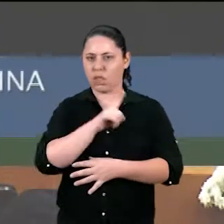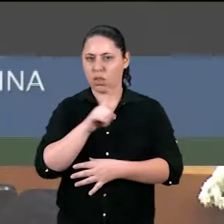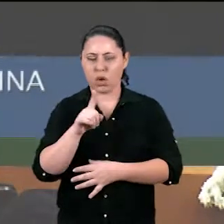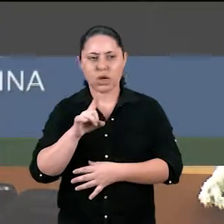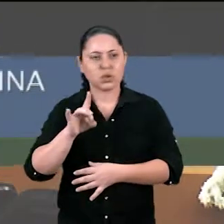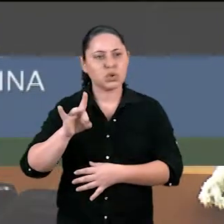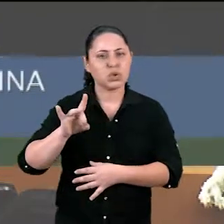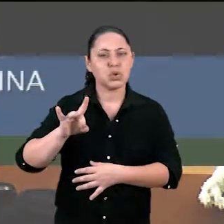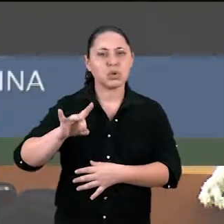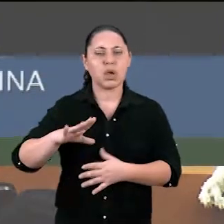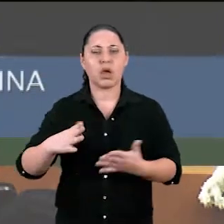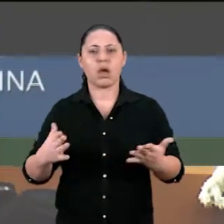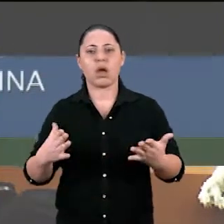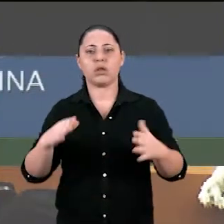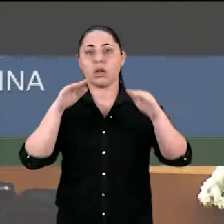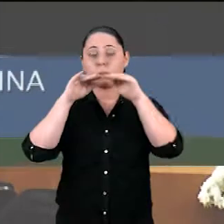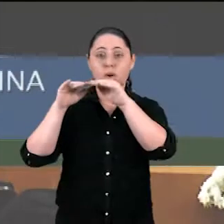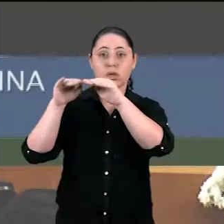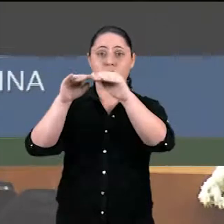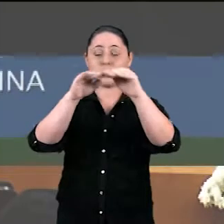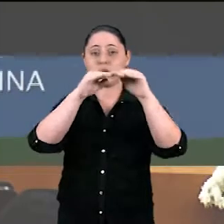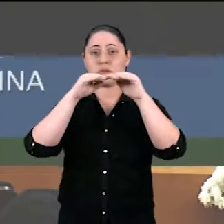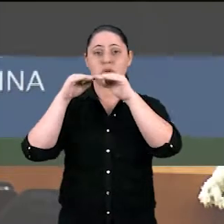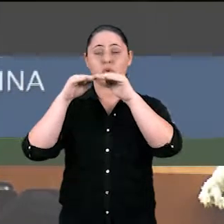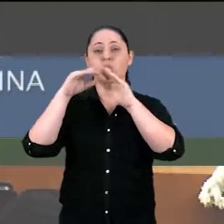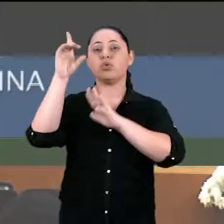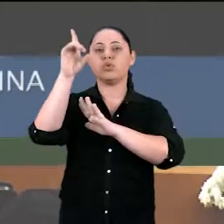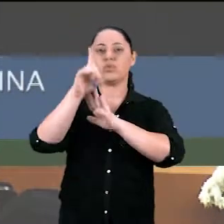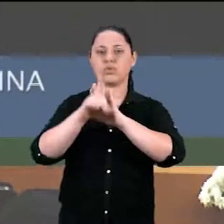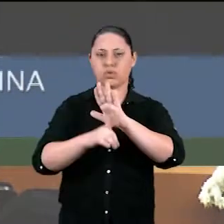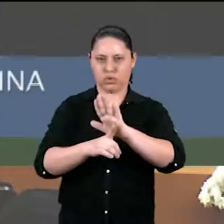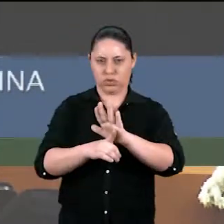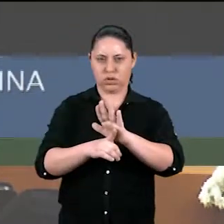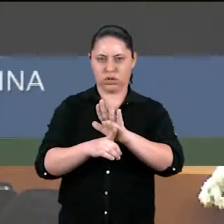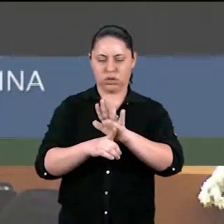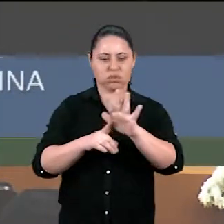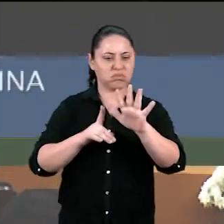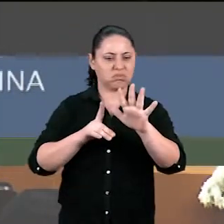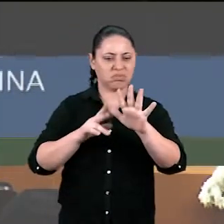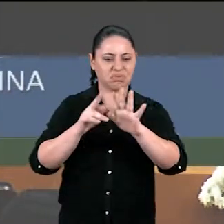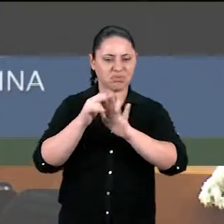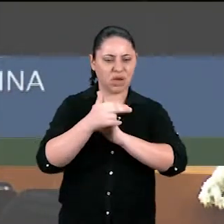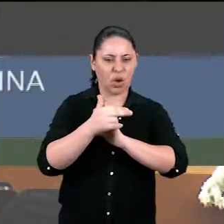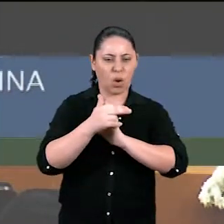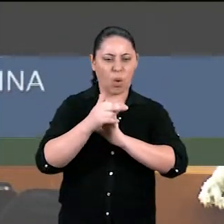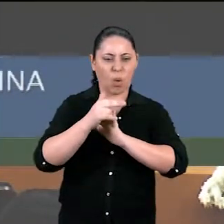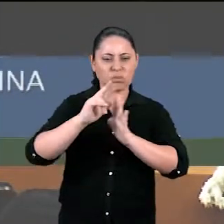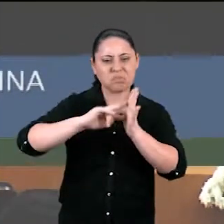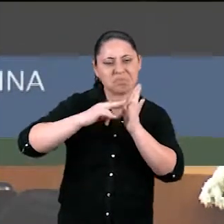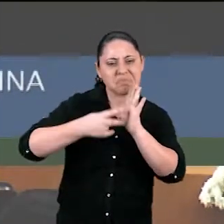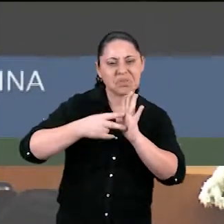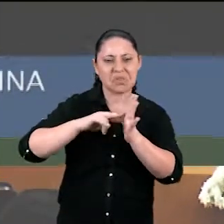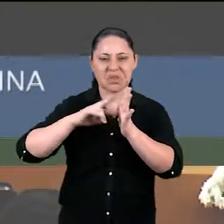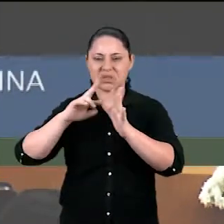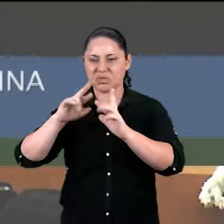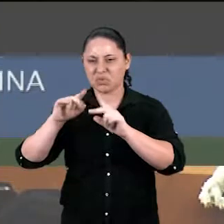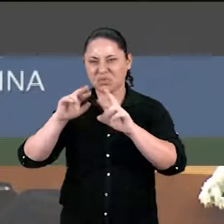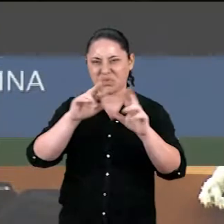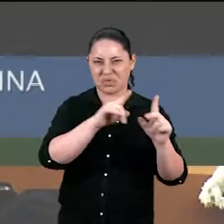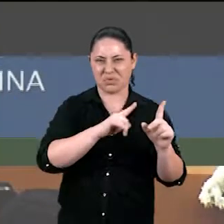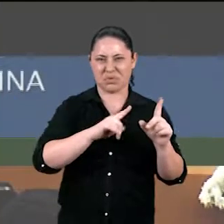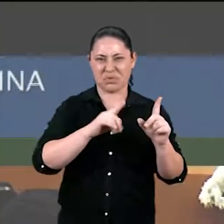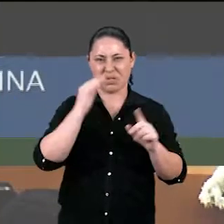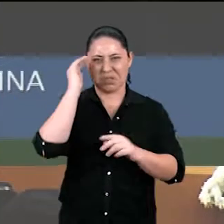salutar para nenhuma democracia, que o direito penal, a overdose de tipificações ou as interpretações extensivas sejam utilizadas